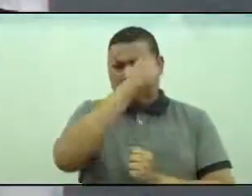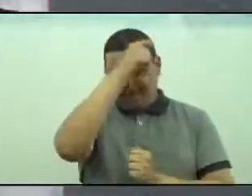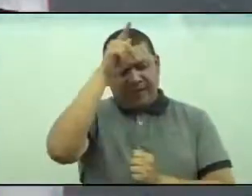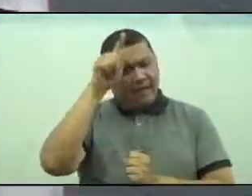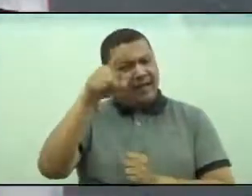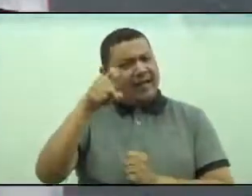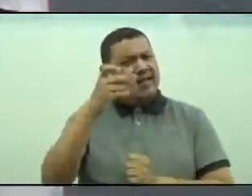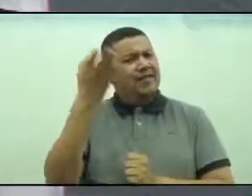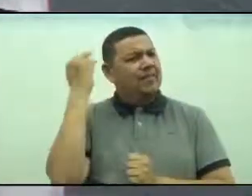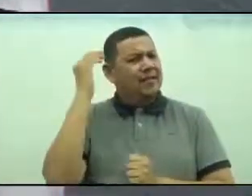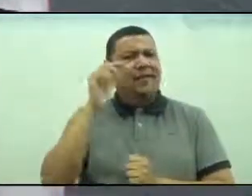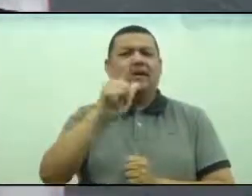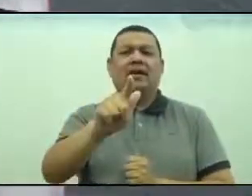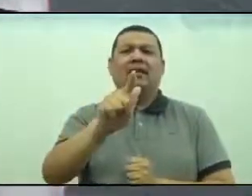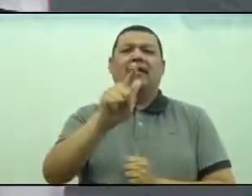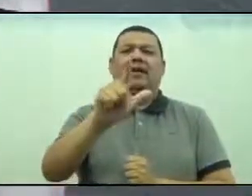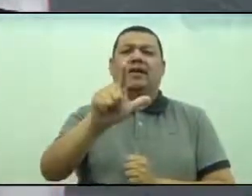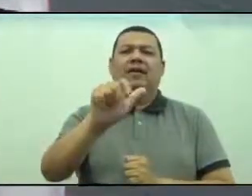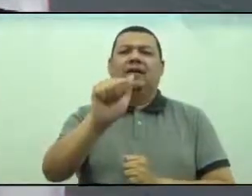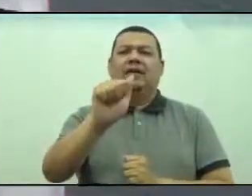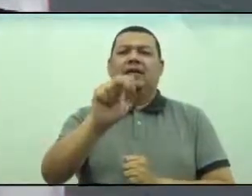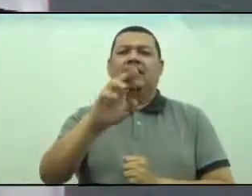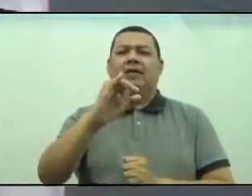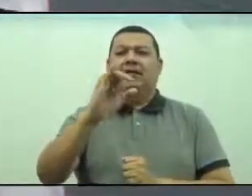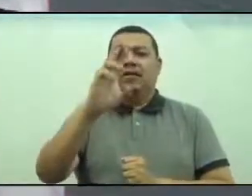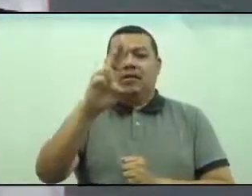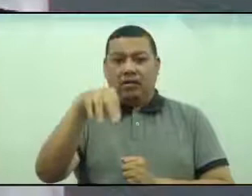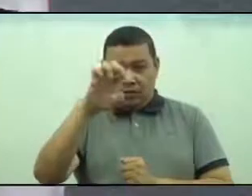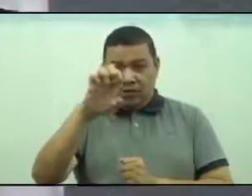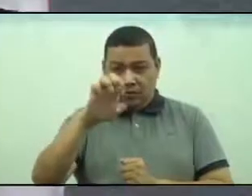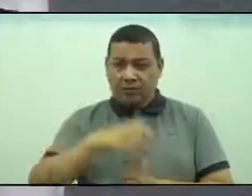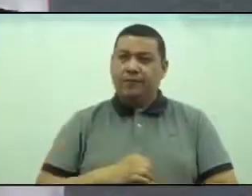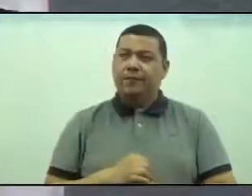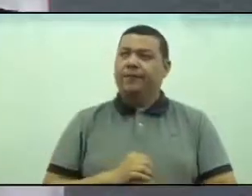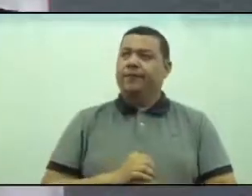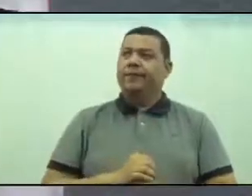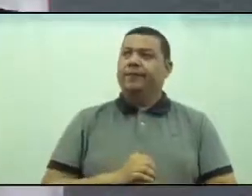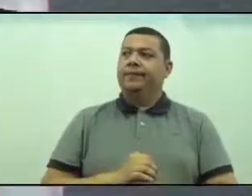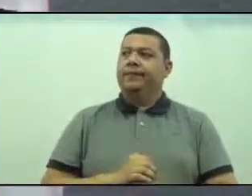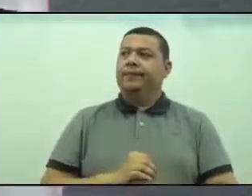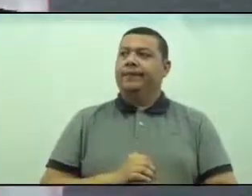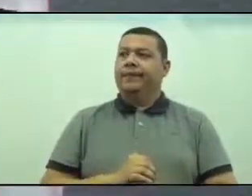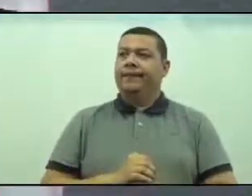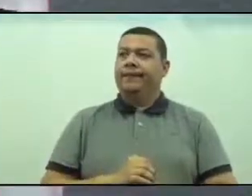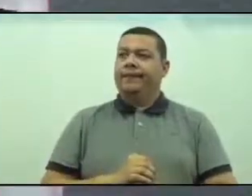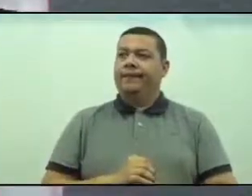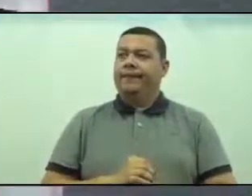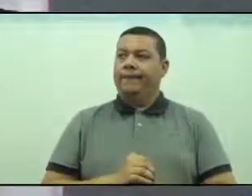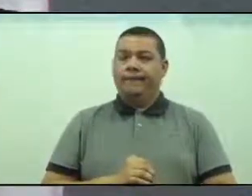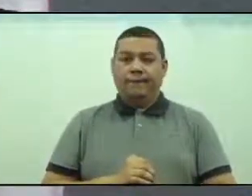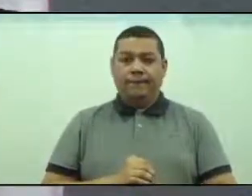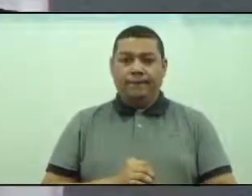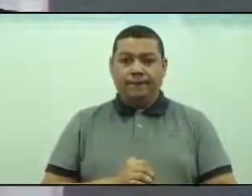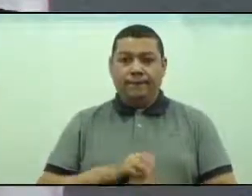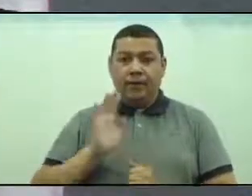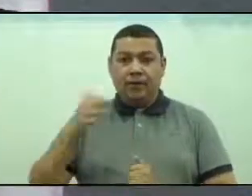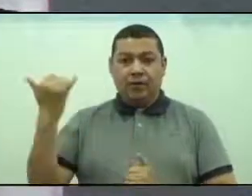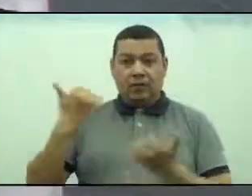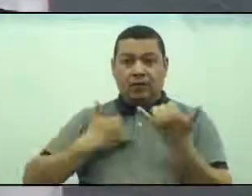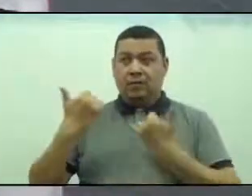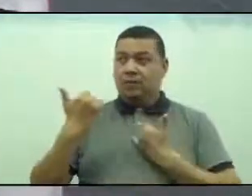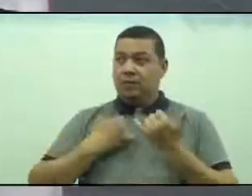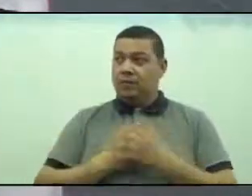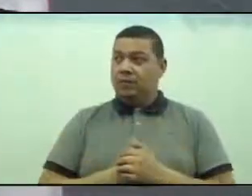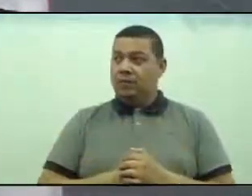muitas pessoas, para que esse Etios não saísse do posto do Riozinho. E eu estou sabendo que ele foi trocado por